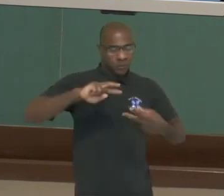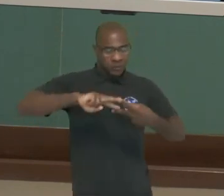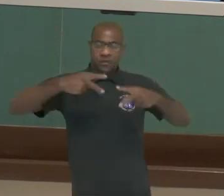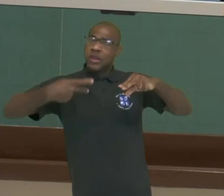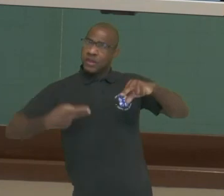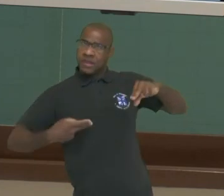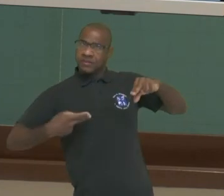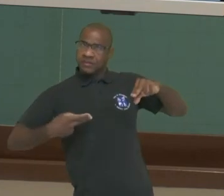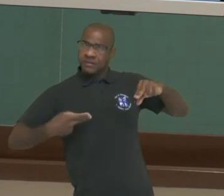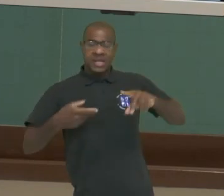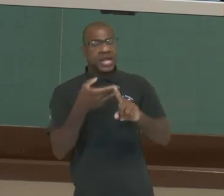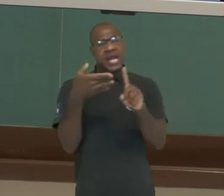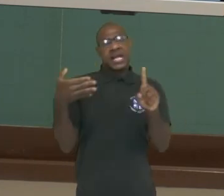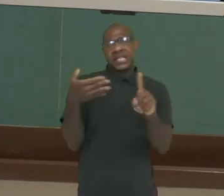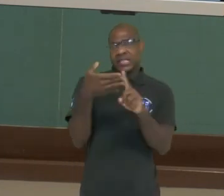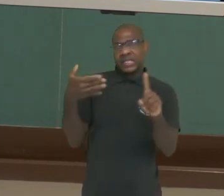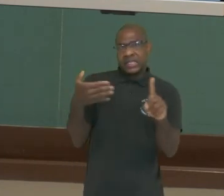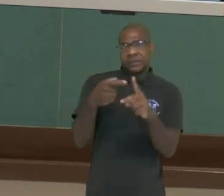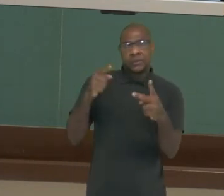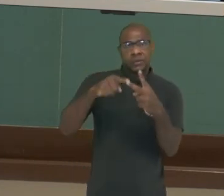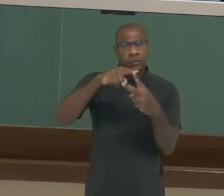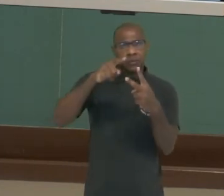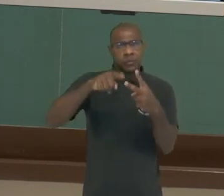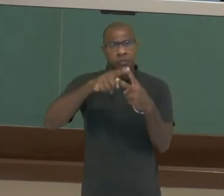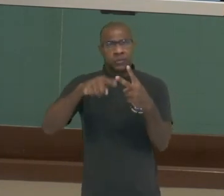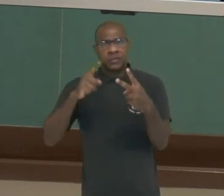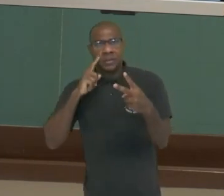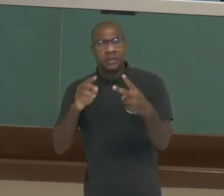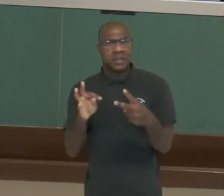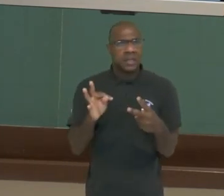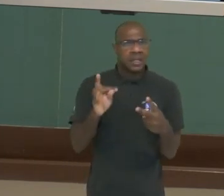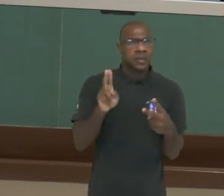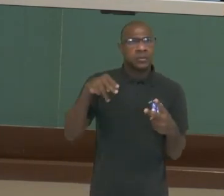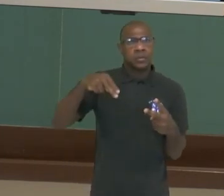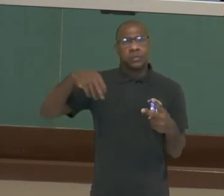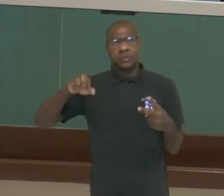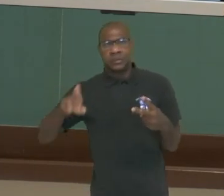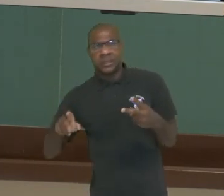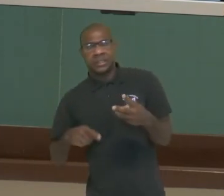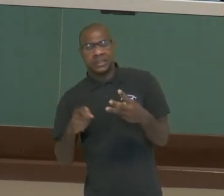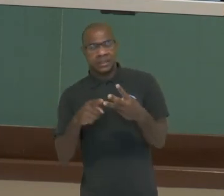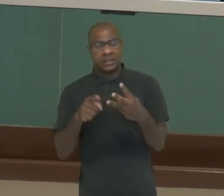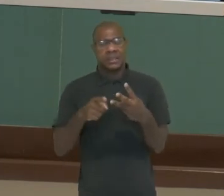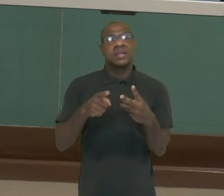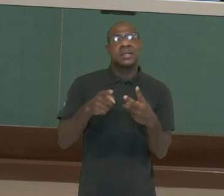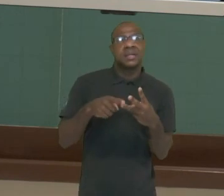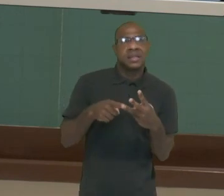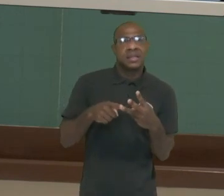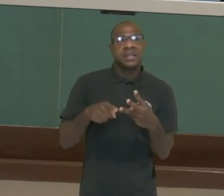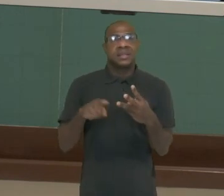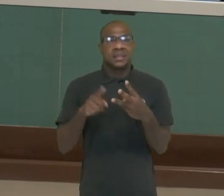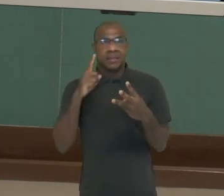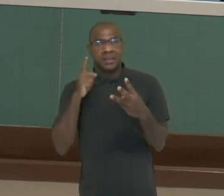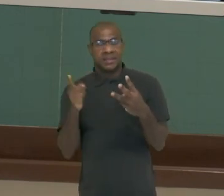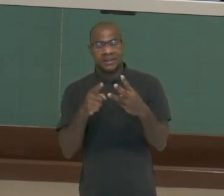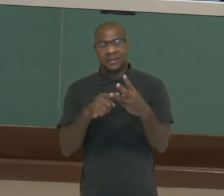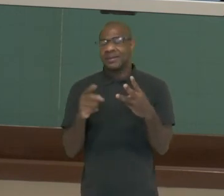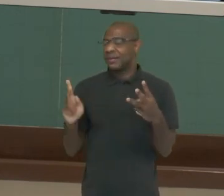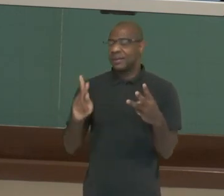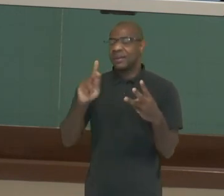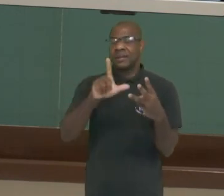genéticas, síndrome de Turner, que ocorre nas meninas, e falamos da síndrome de Klinefelter, que